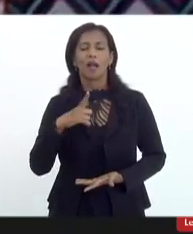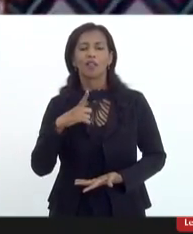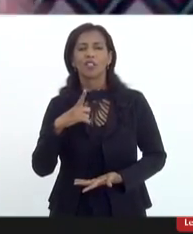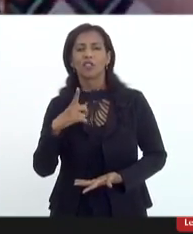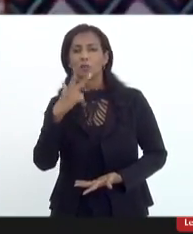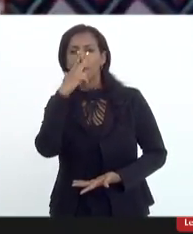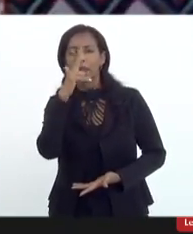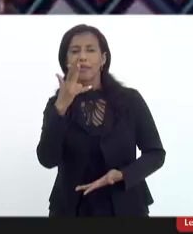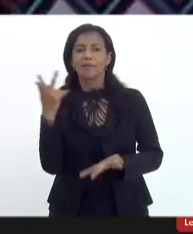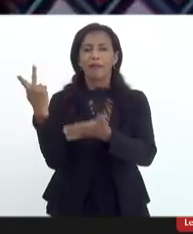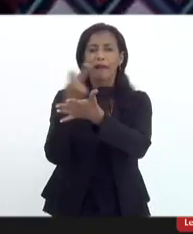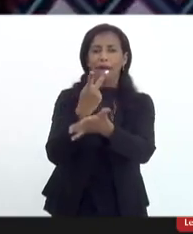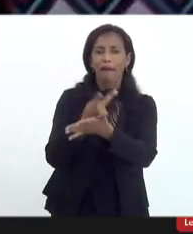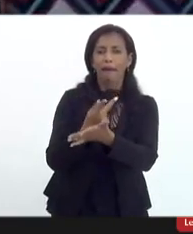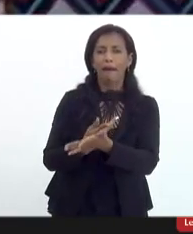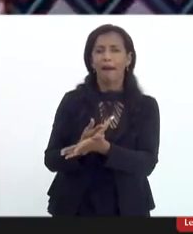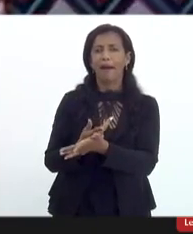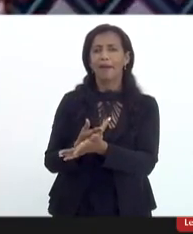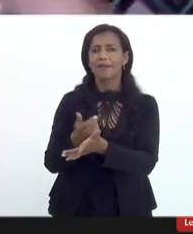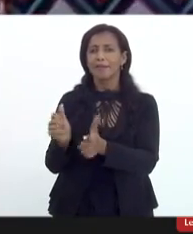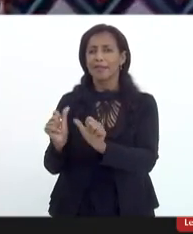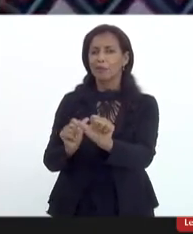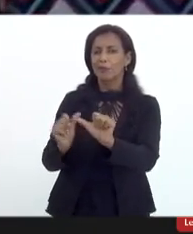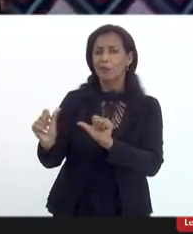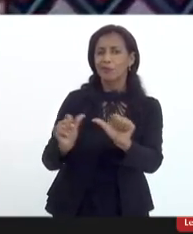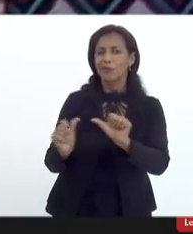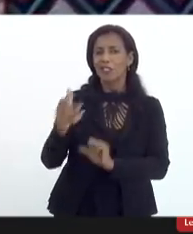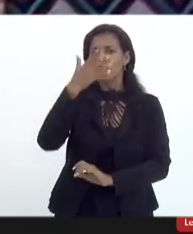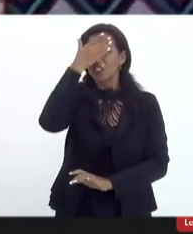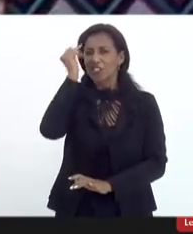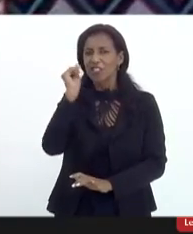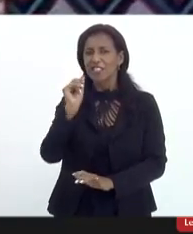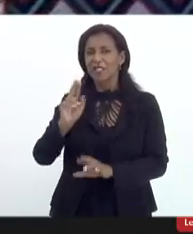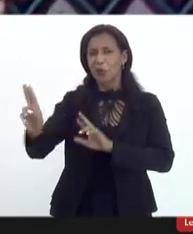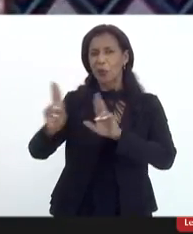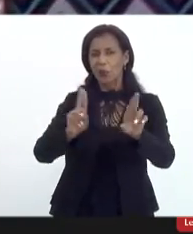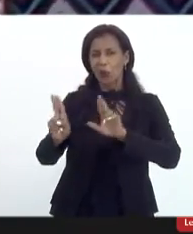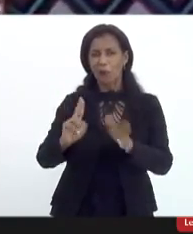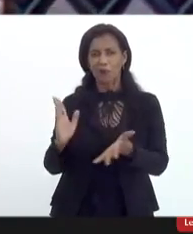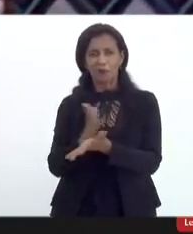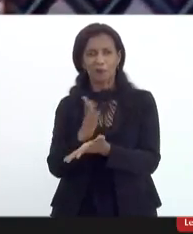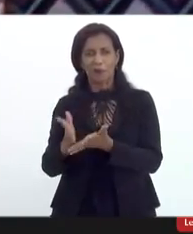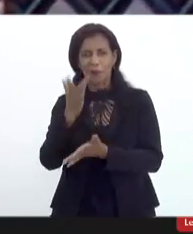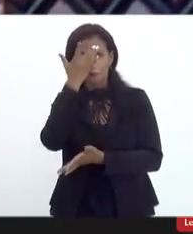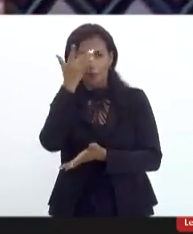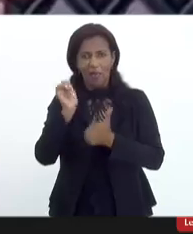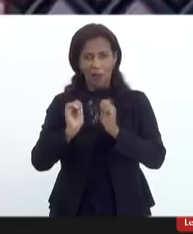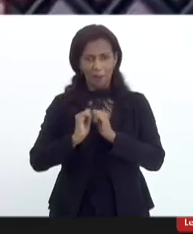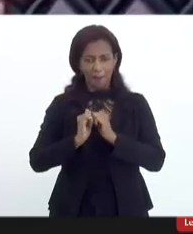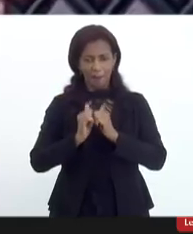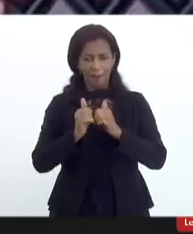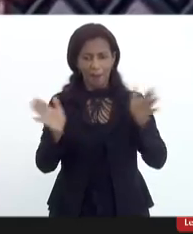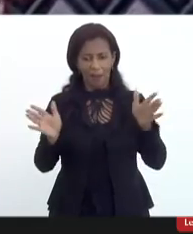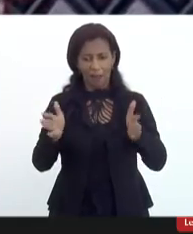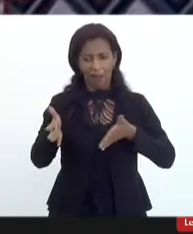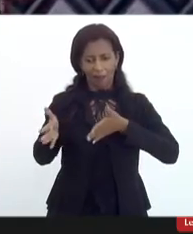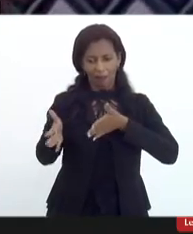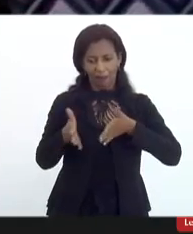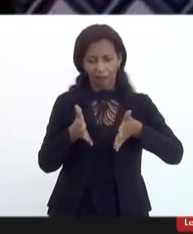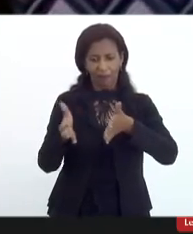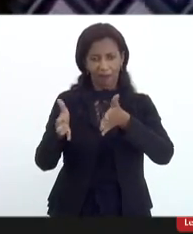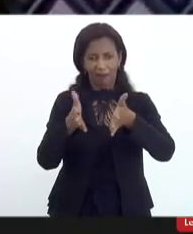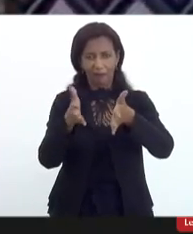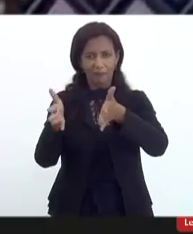pecar muito, sem trocadilho, esquecendo o nome de muita gente, que abriu o caminho para produzir